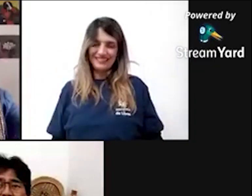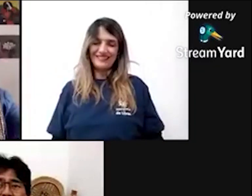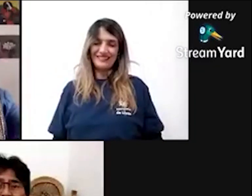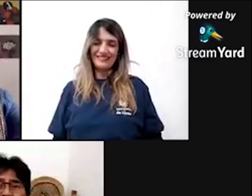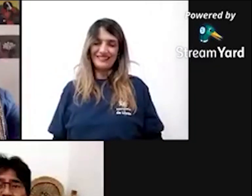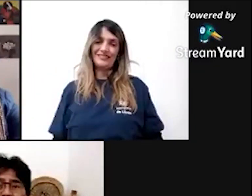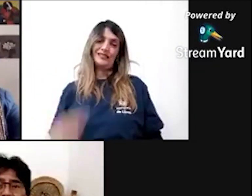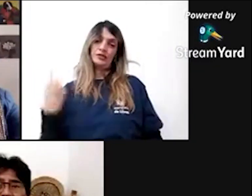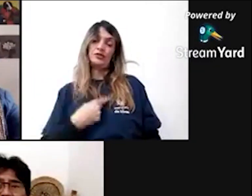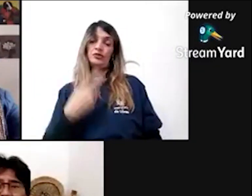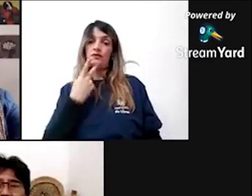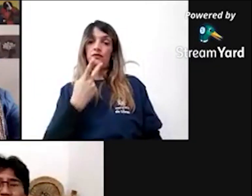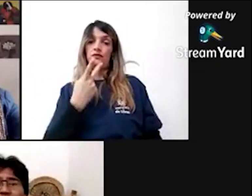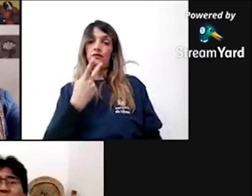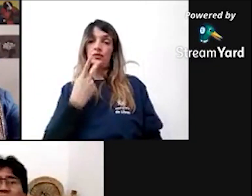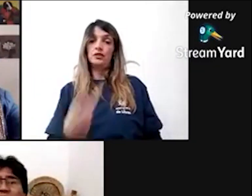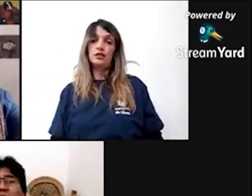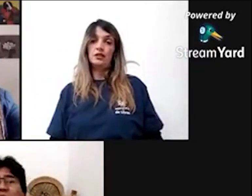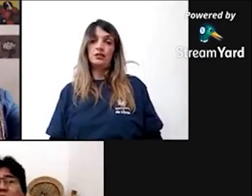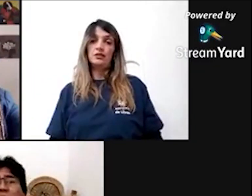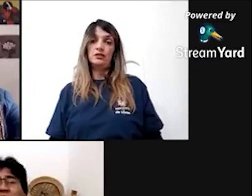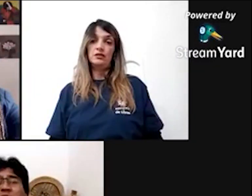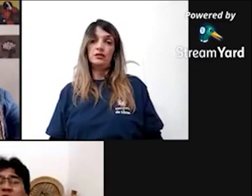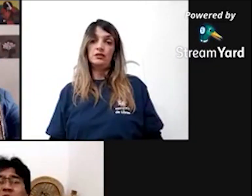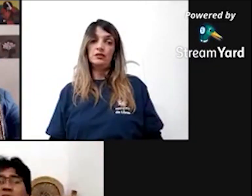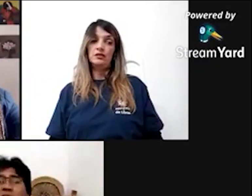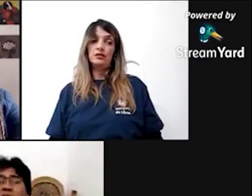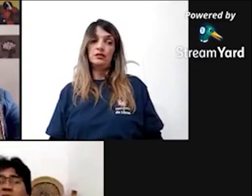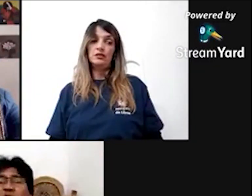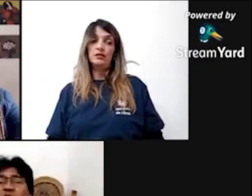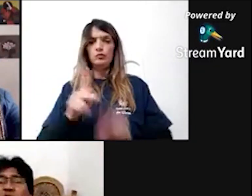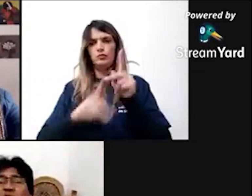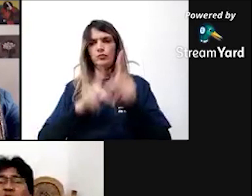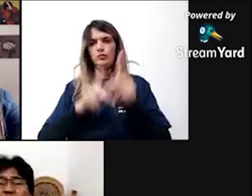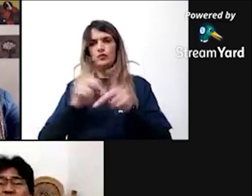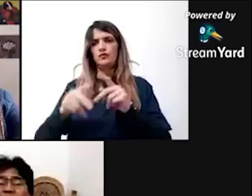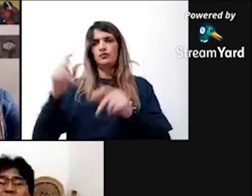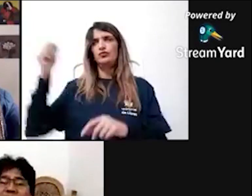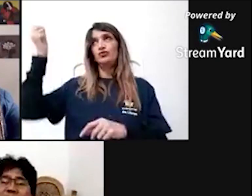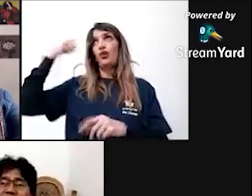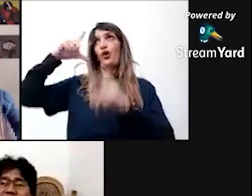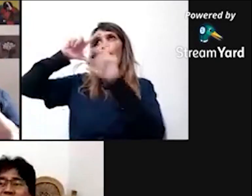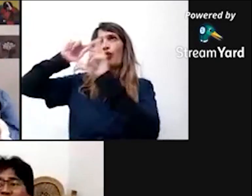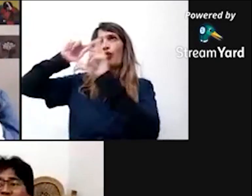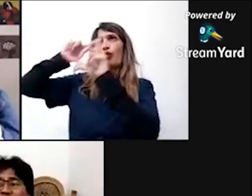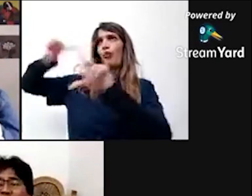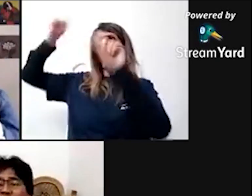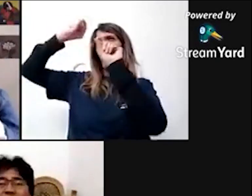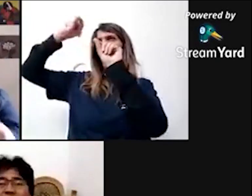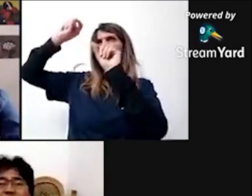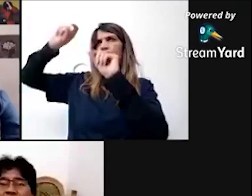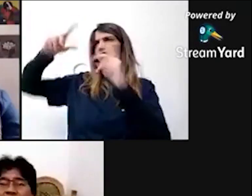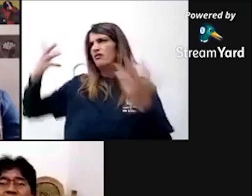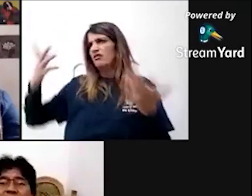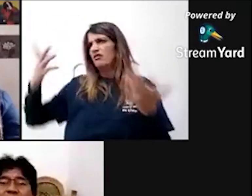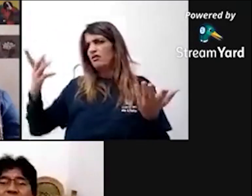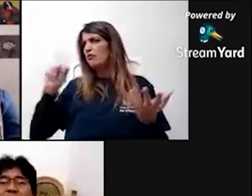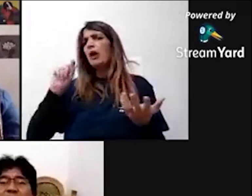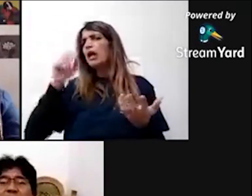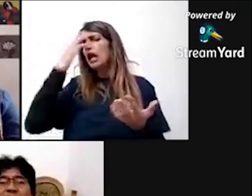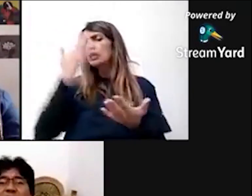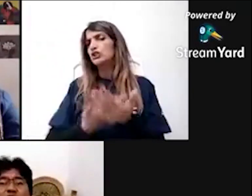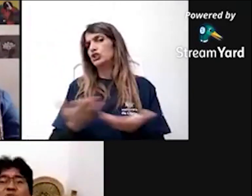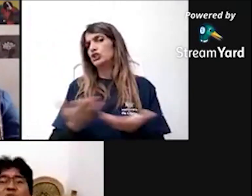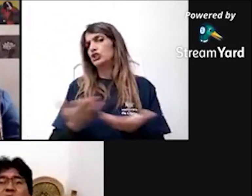fala o povo haitiano que nasceu do sol e da lua, parece uma coisa totalmente absurda. Mas quem é que tem que acreditar nessa